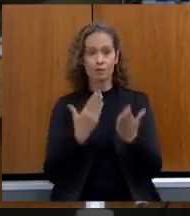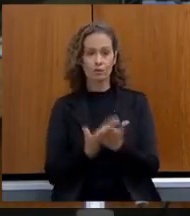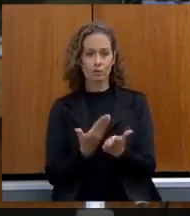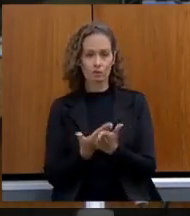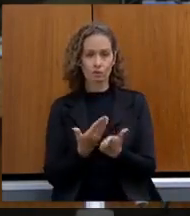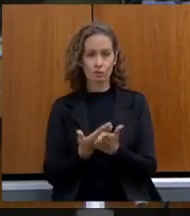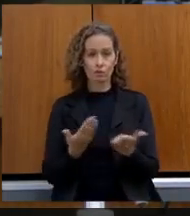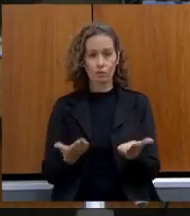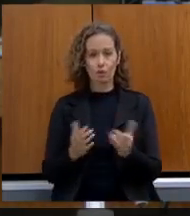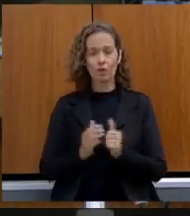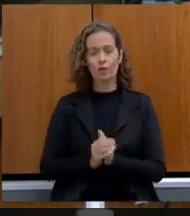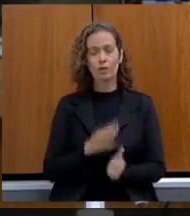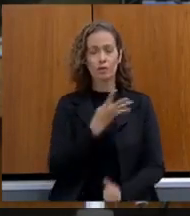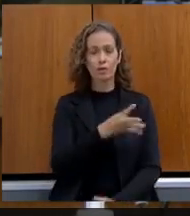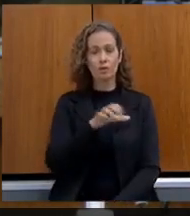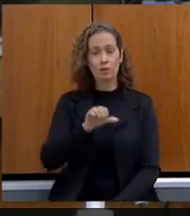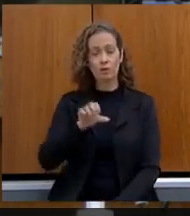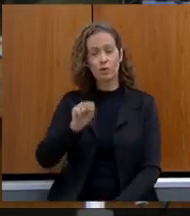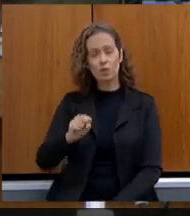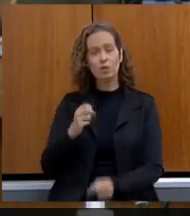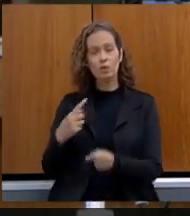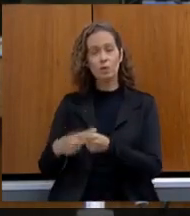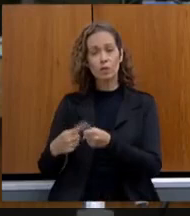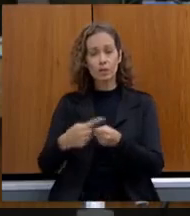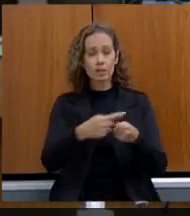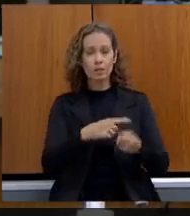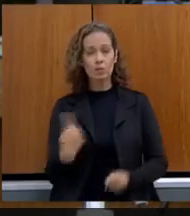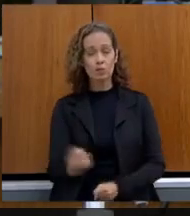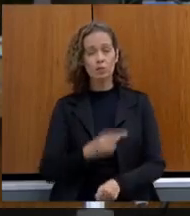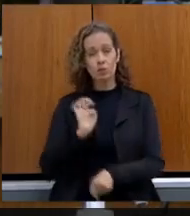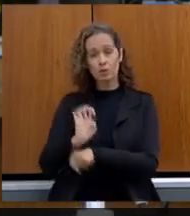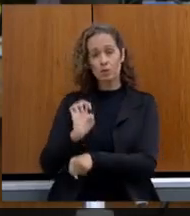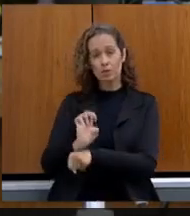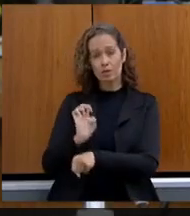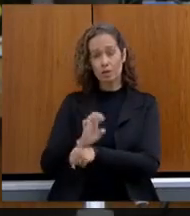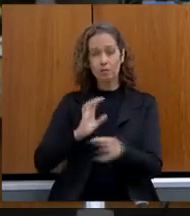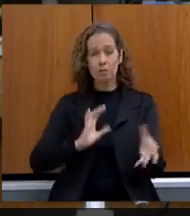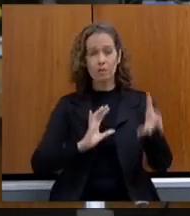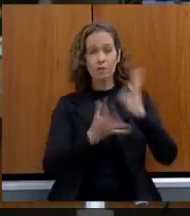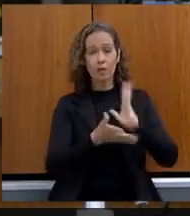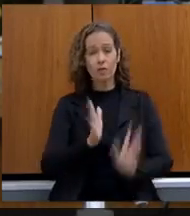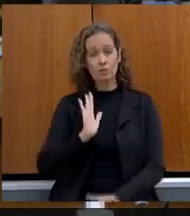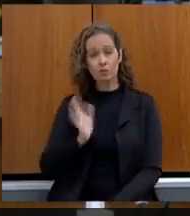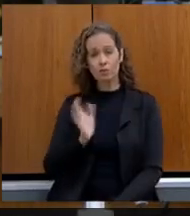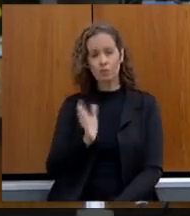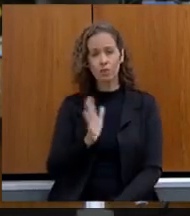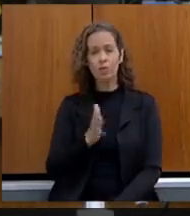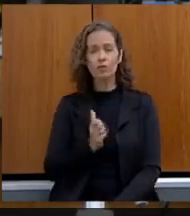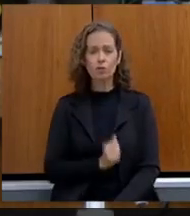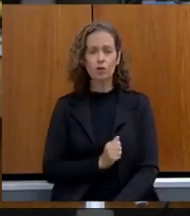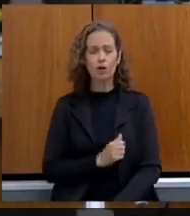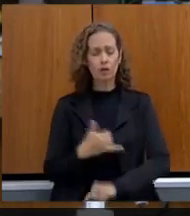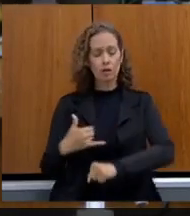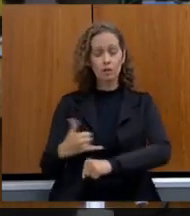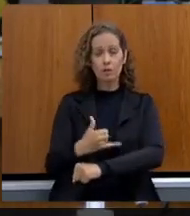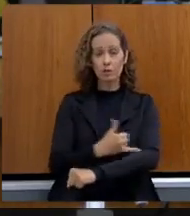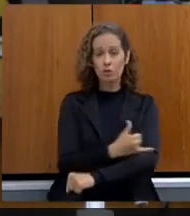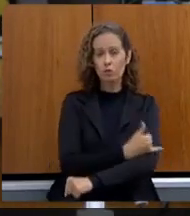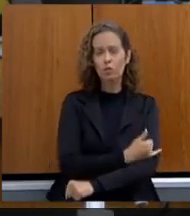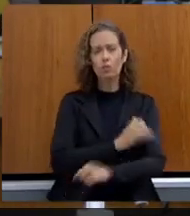em 498 municípios do nosso Estado reformados que sofreram intervenções de infraestrutura